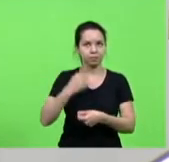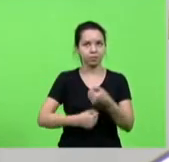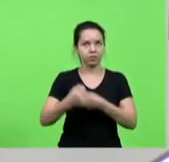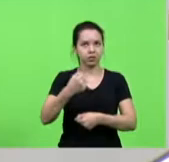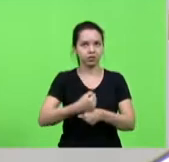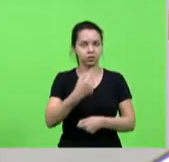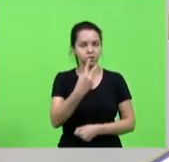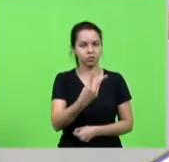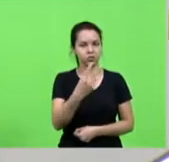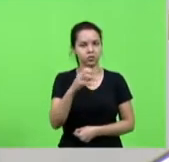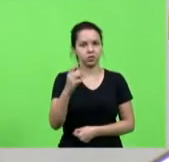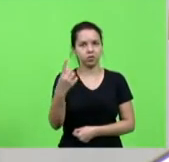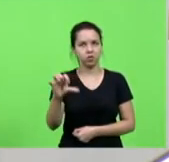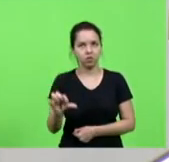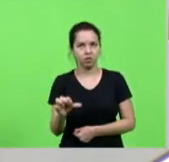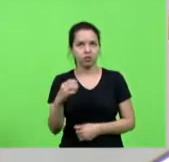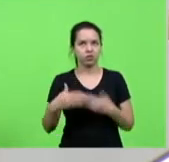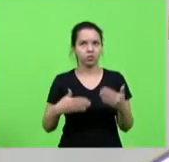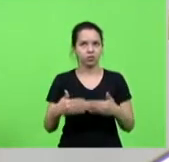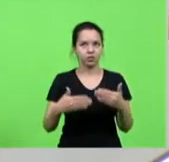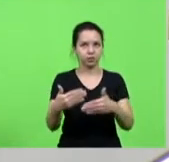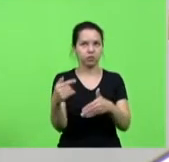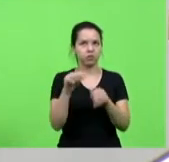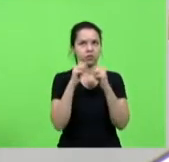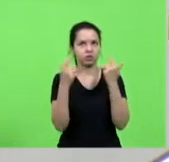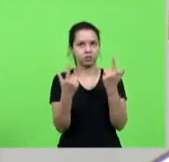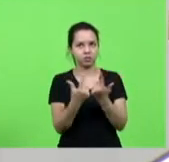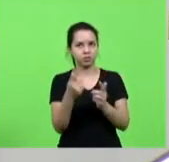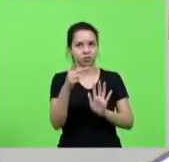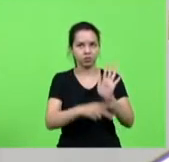está tramitando aqui na casa o nosso projeto de lei